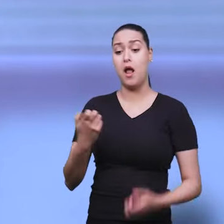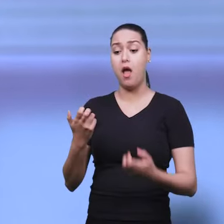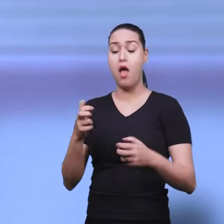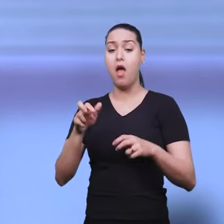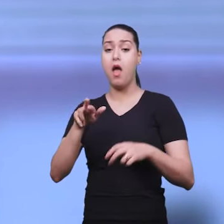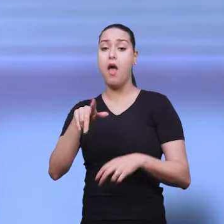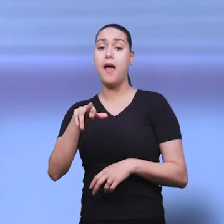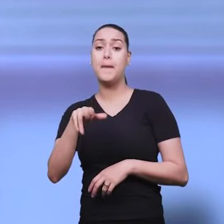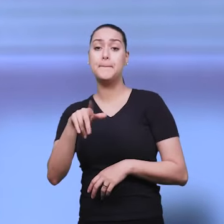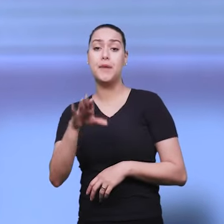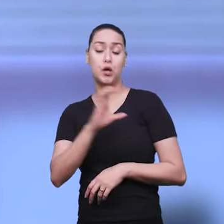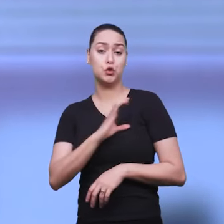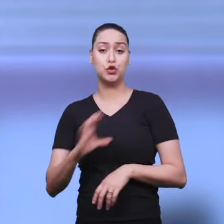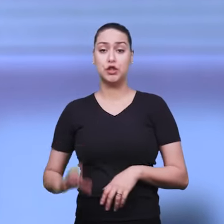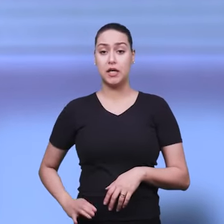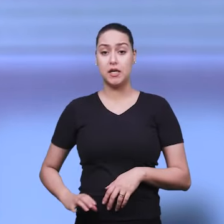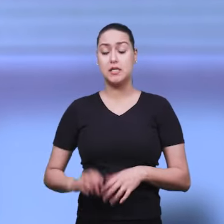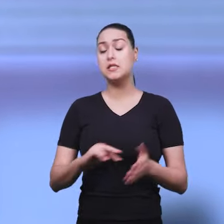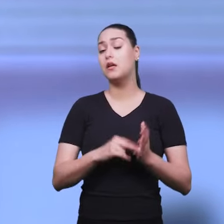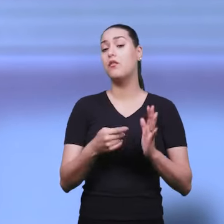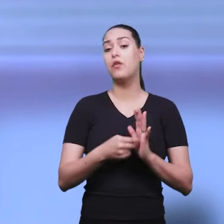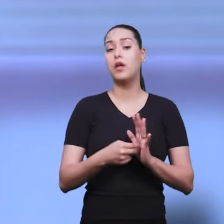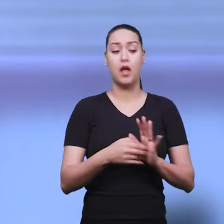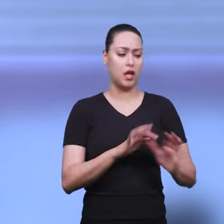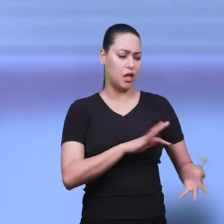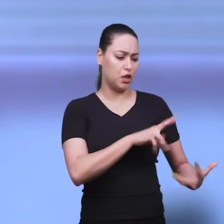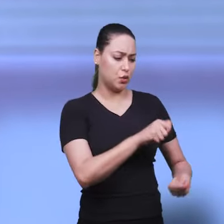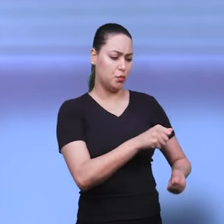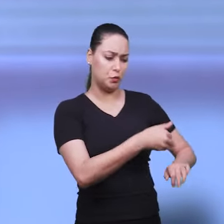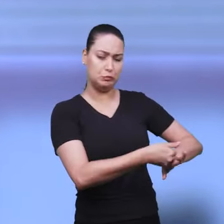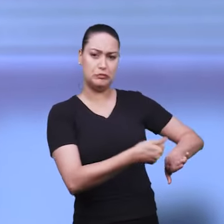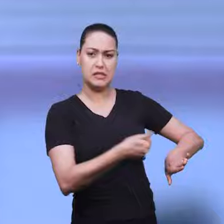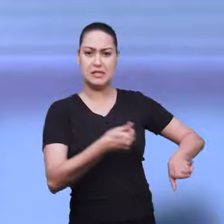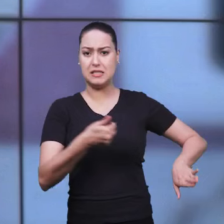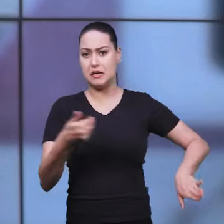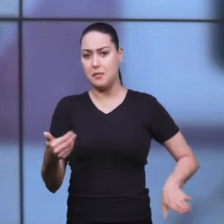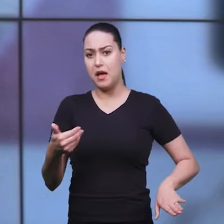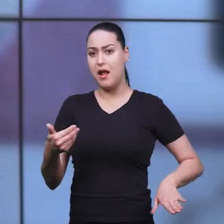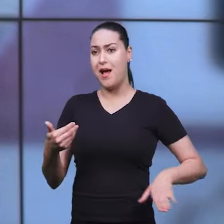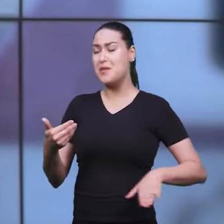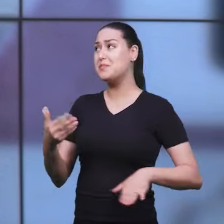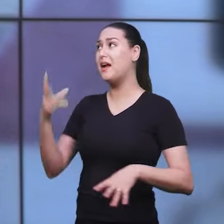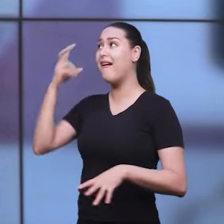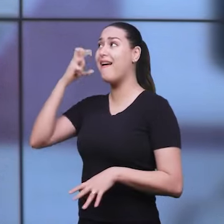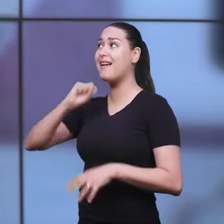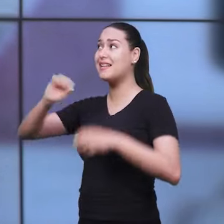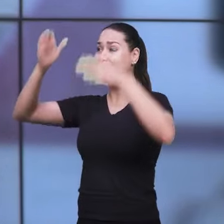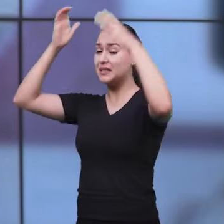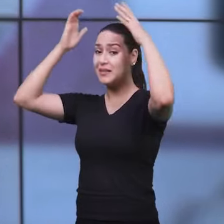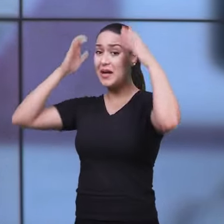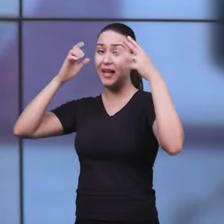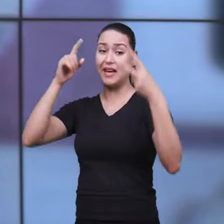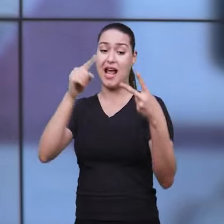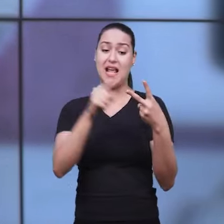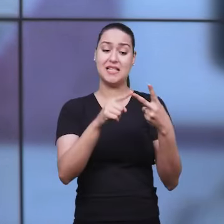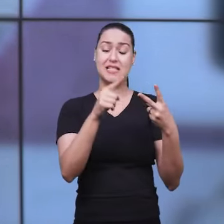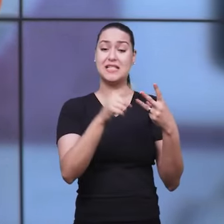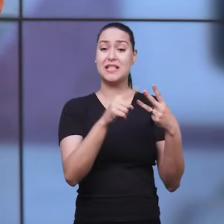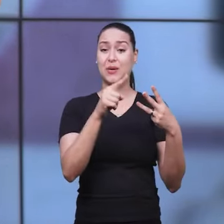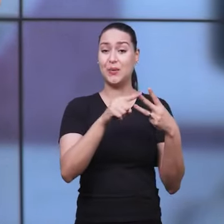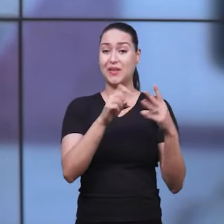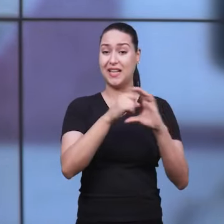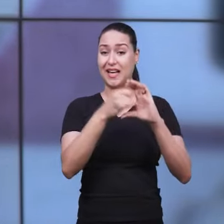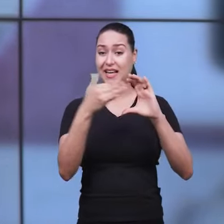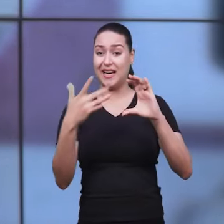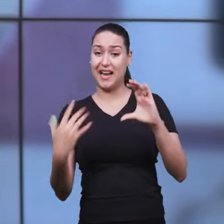de Cristo, nós fomos separados deste mundo para herdar o reino. Logo, a segunda característica